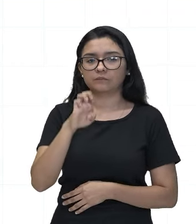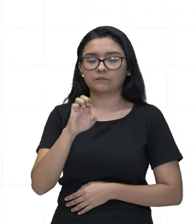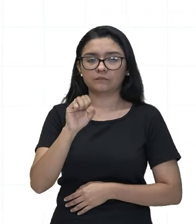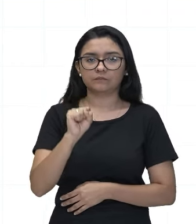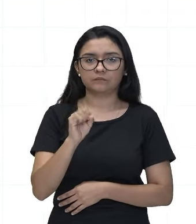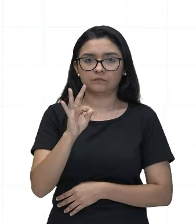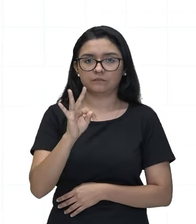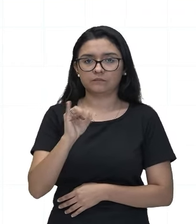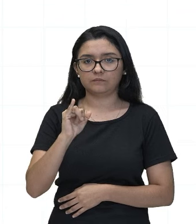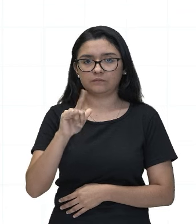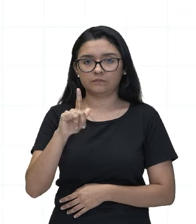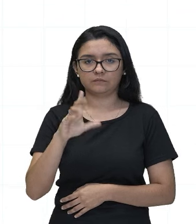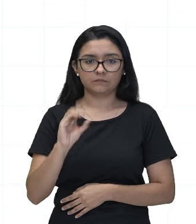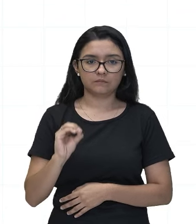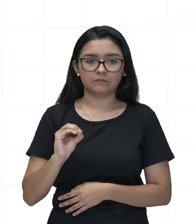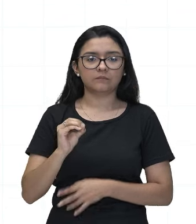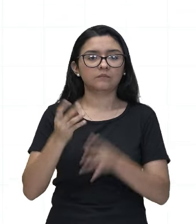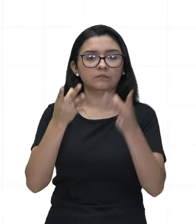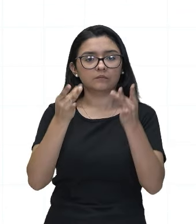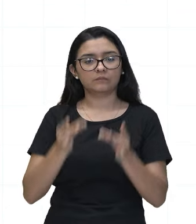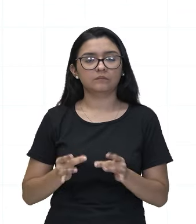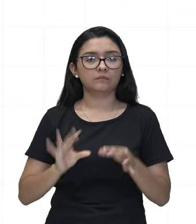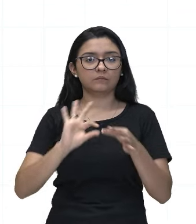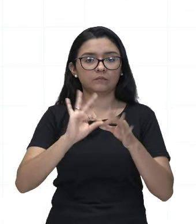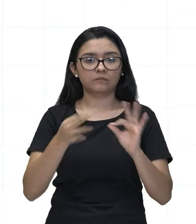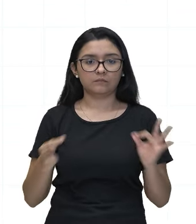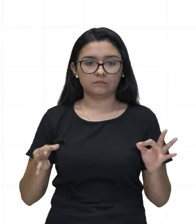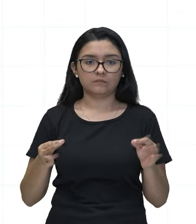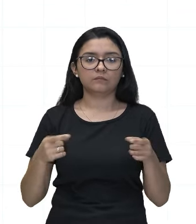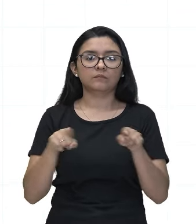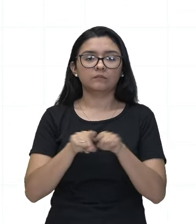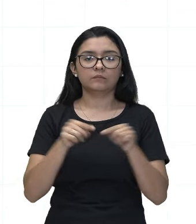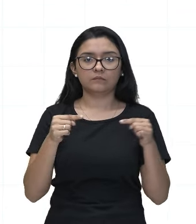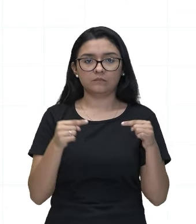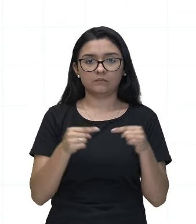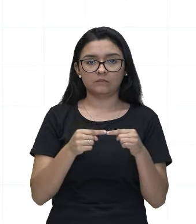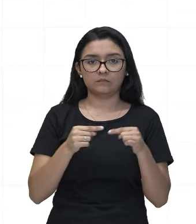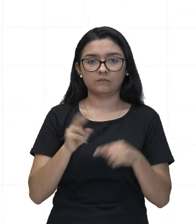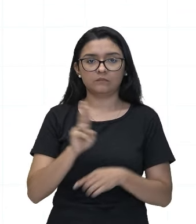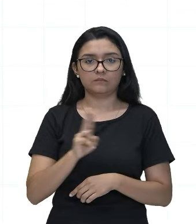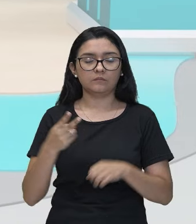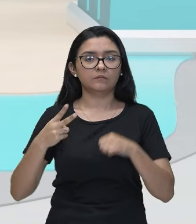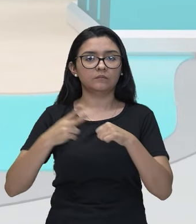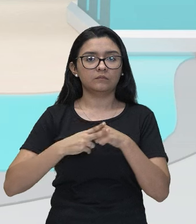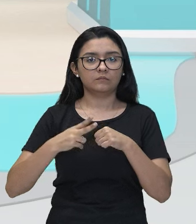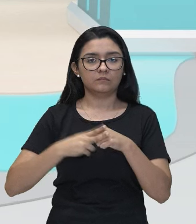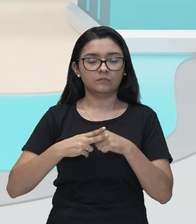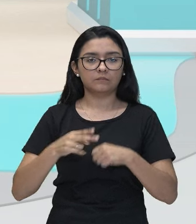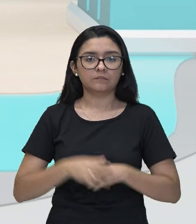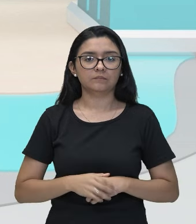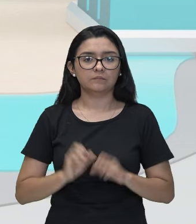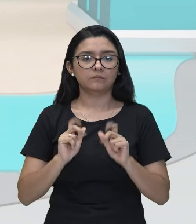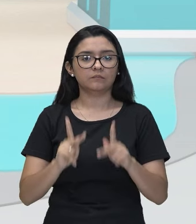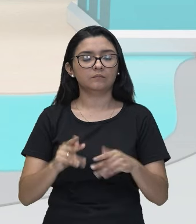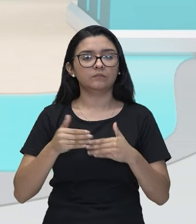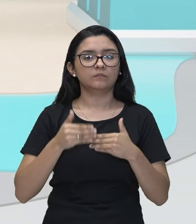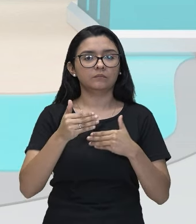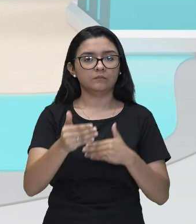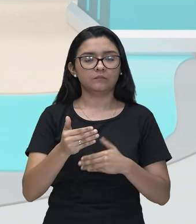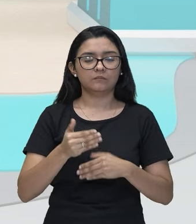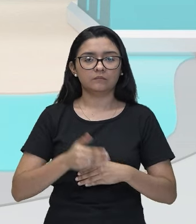conhecimento é estilo detalhamento sintaxe concordância nominal e verbal muito bem turmas Então vamos